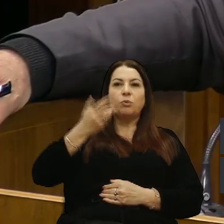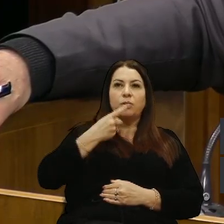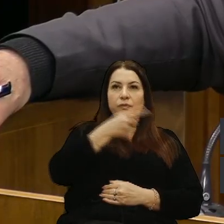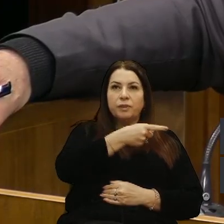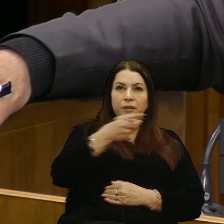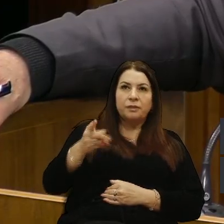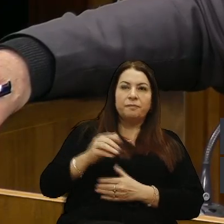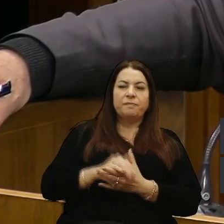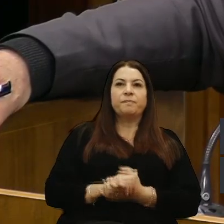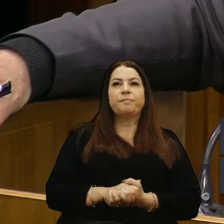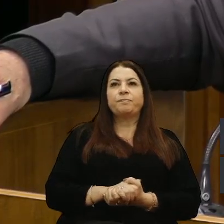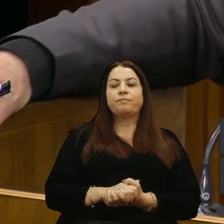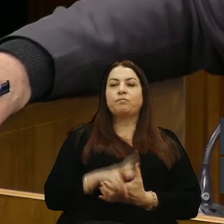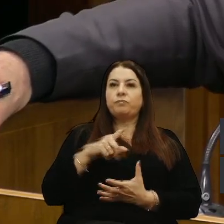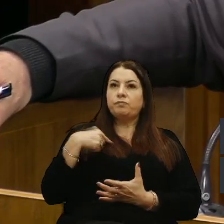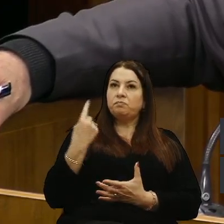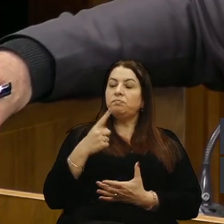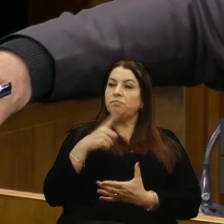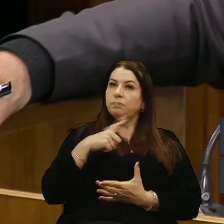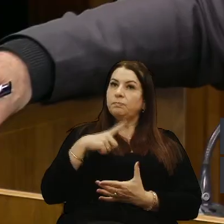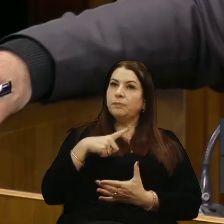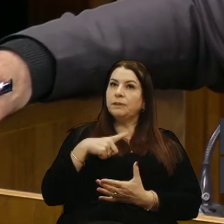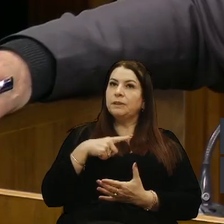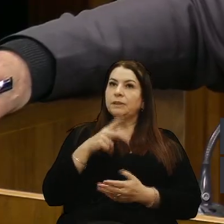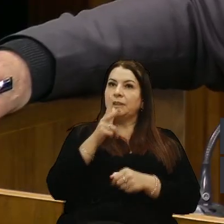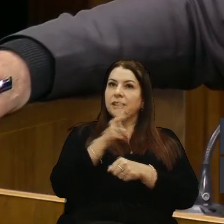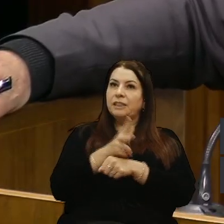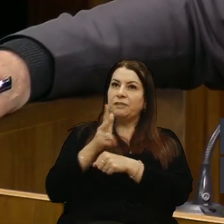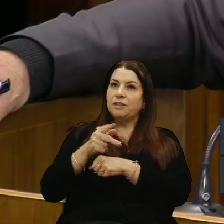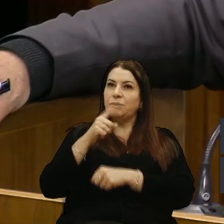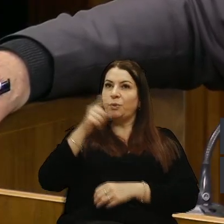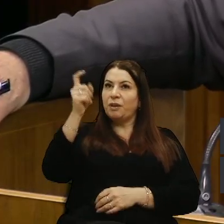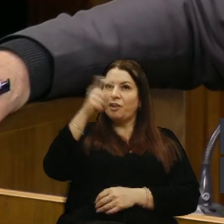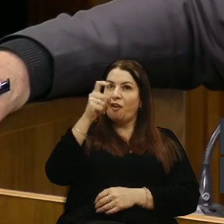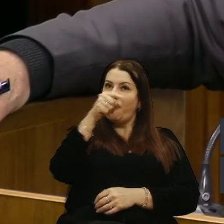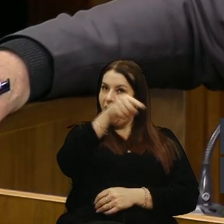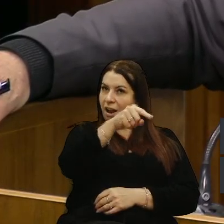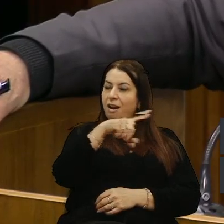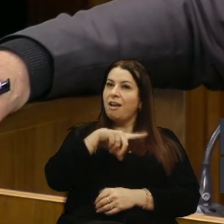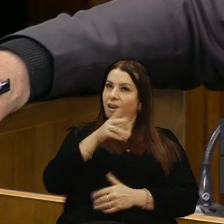aos senhores, nós vamos ter gravação de novela na Vila Deltrone.